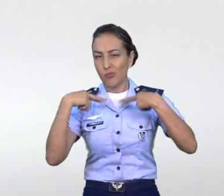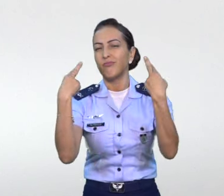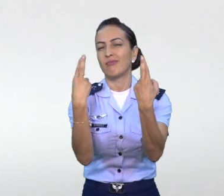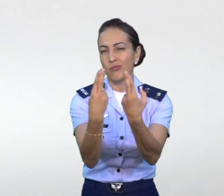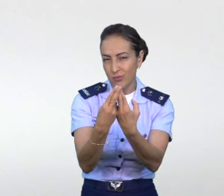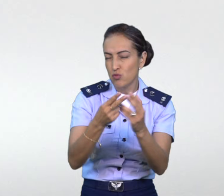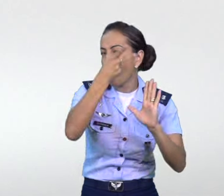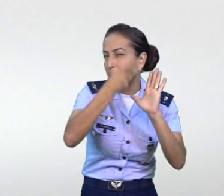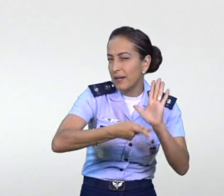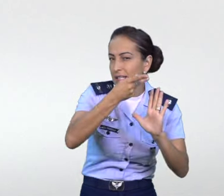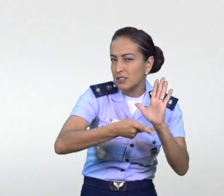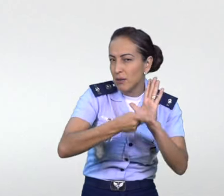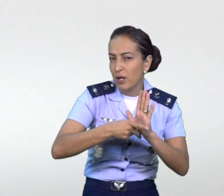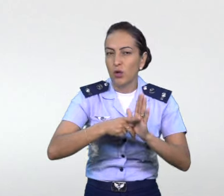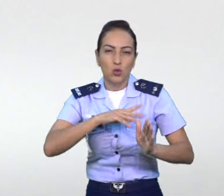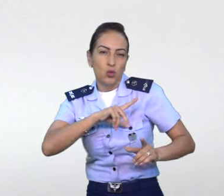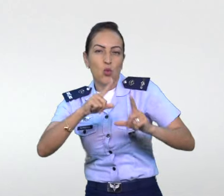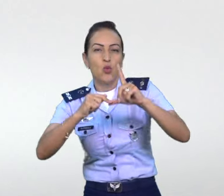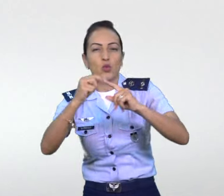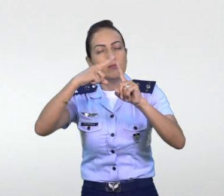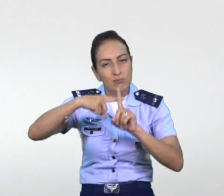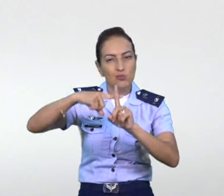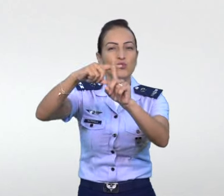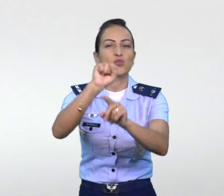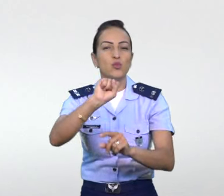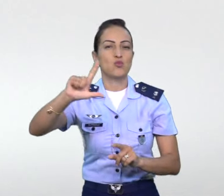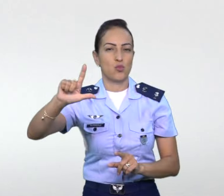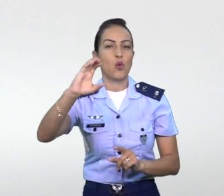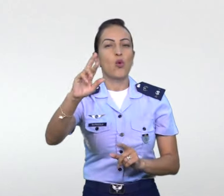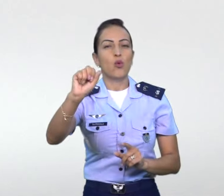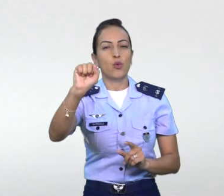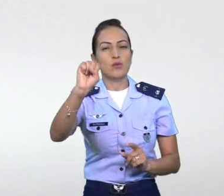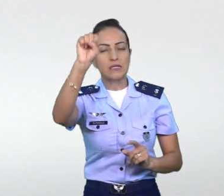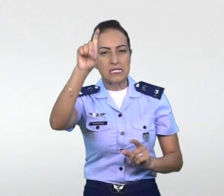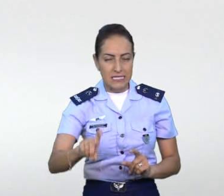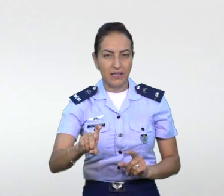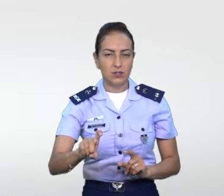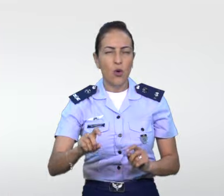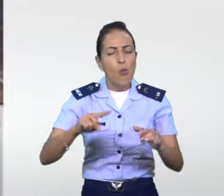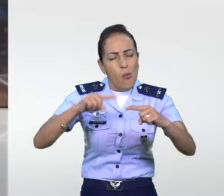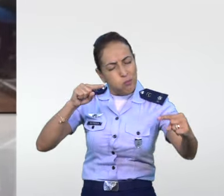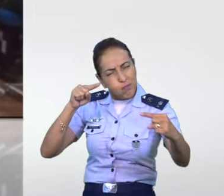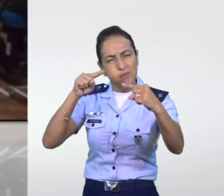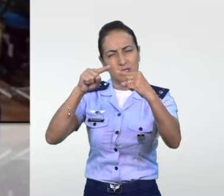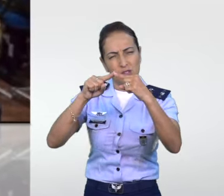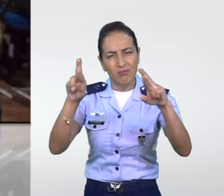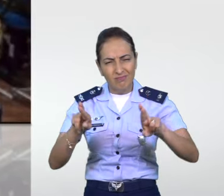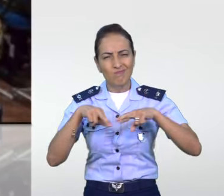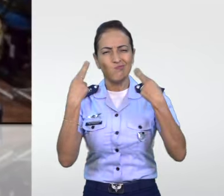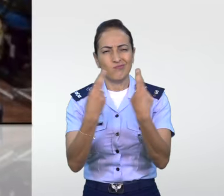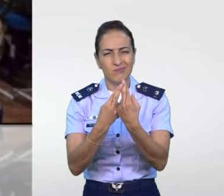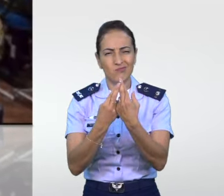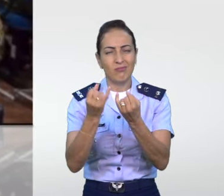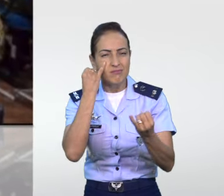Reunião Intermediária de Planejamento do Cruzeiro do Sul Exercise, CruzEx. O objetivo da reunião foi